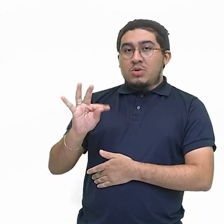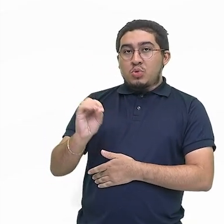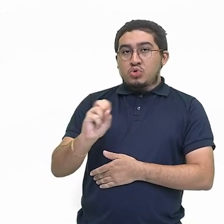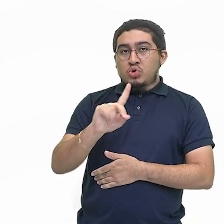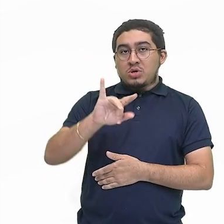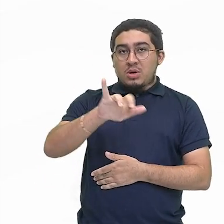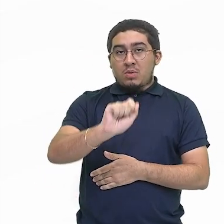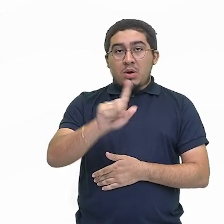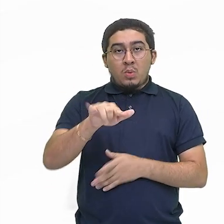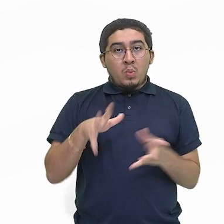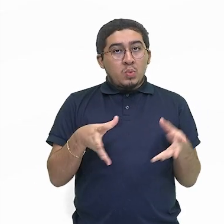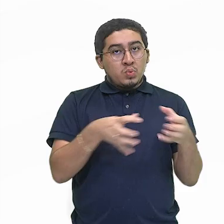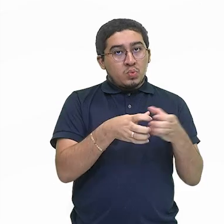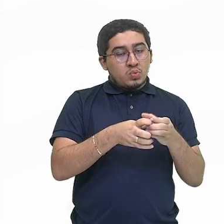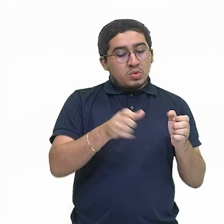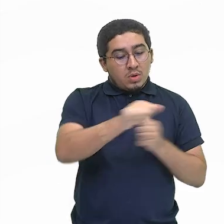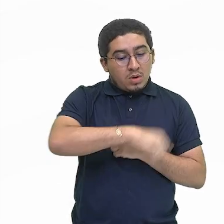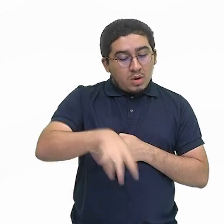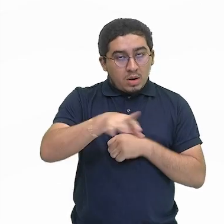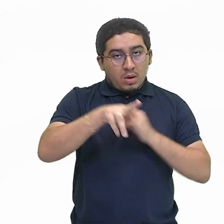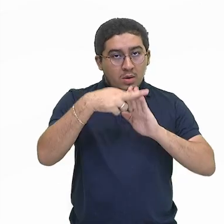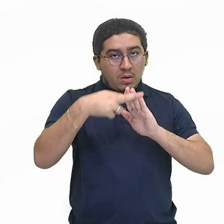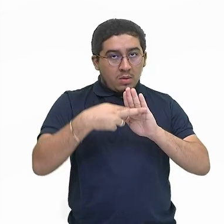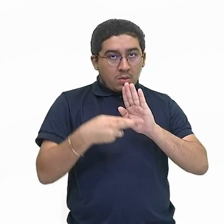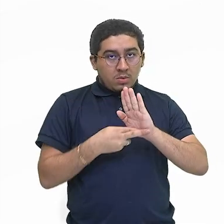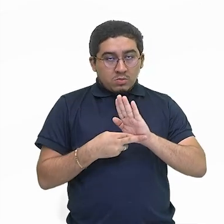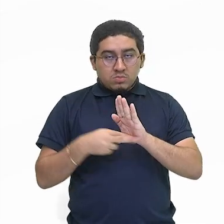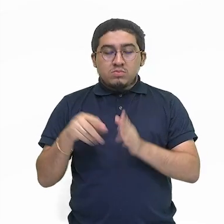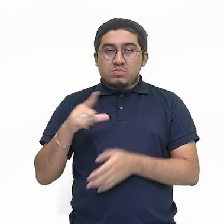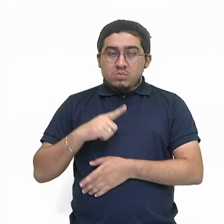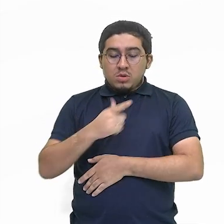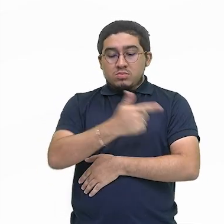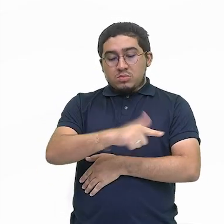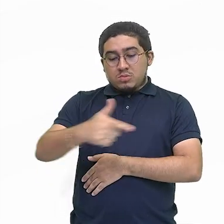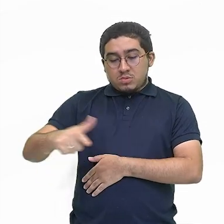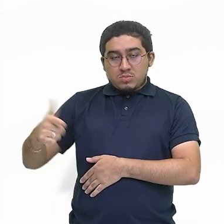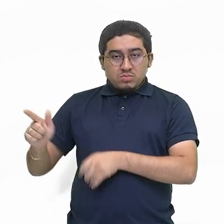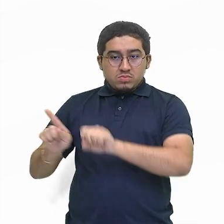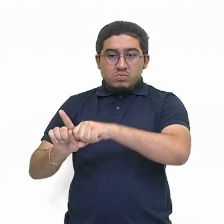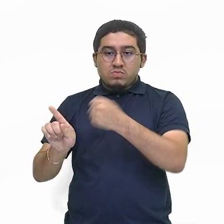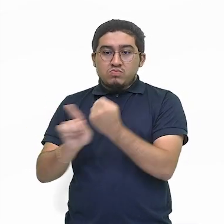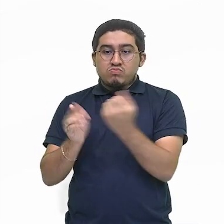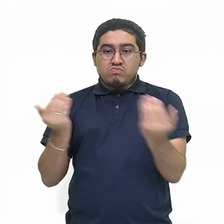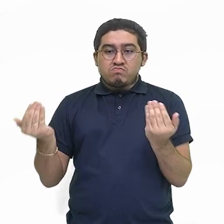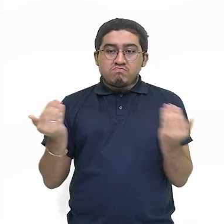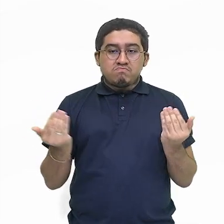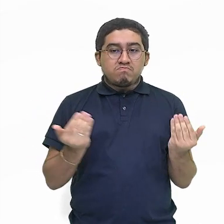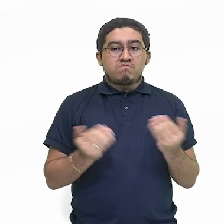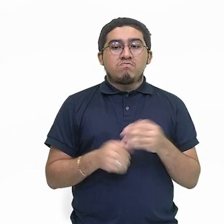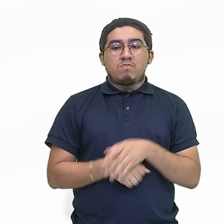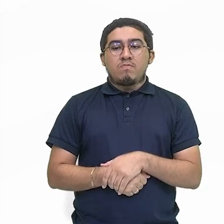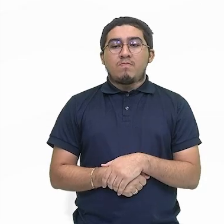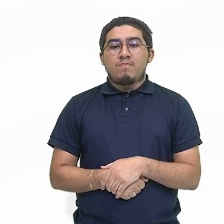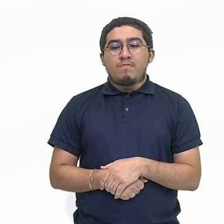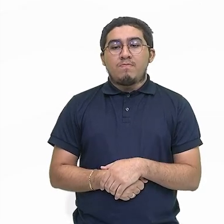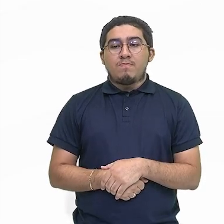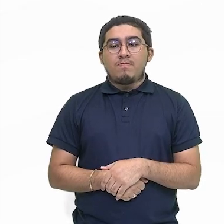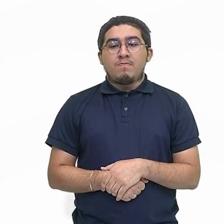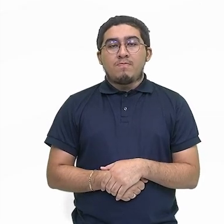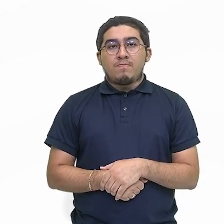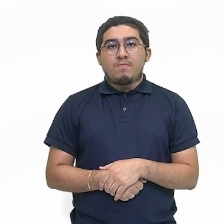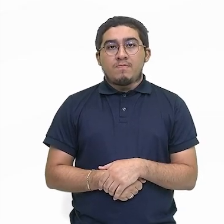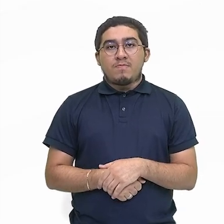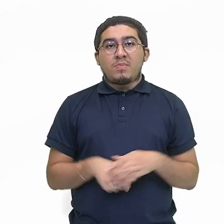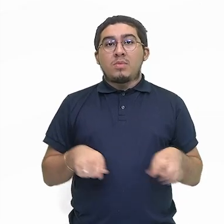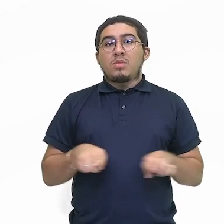geral de regras que se repetem na maioria das sociedades, né? Para Durkheim, os fatos sociais